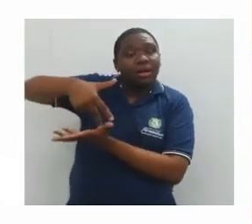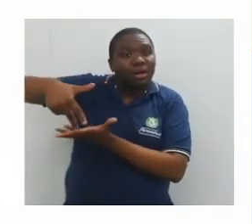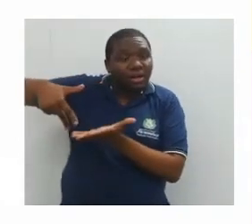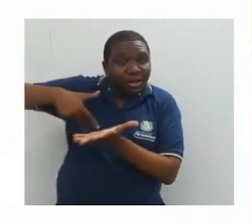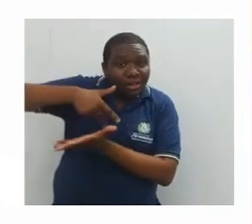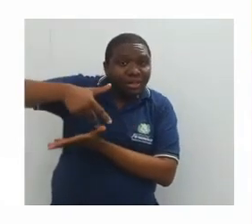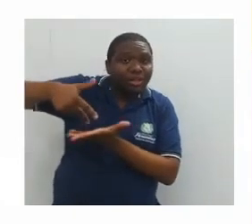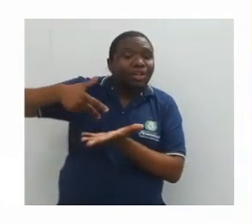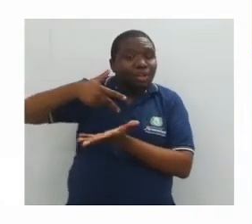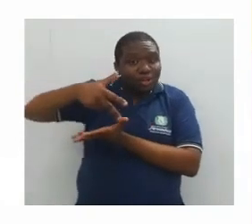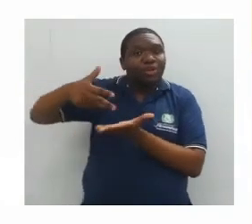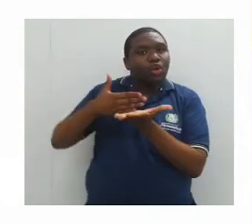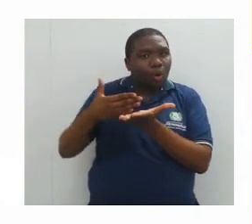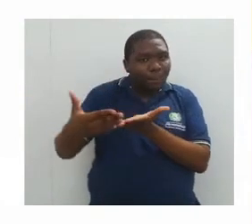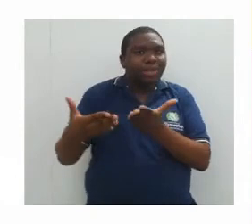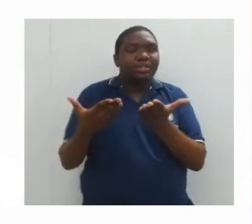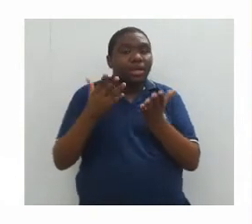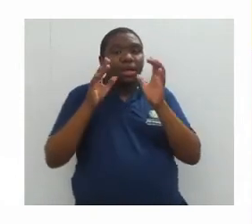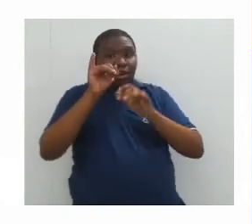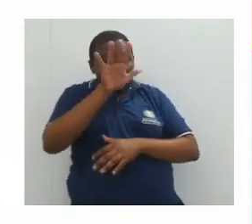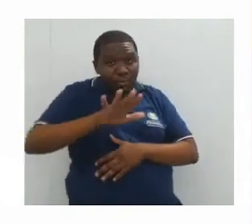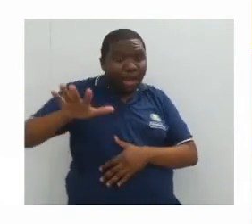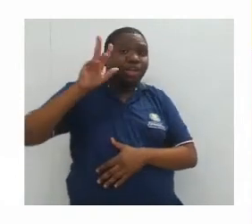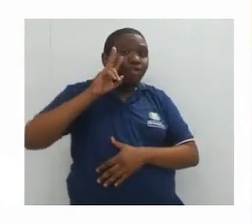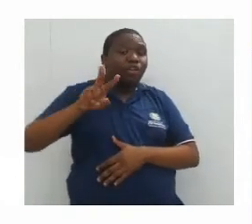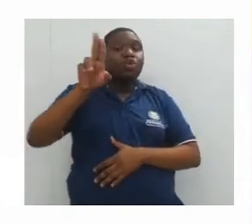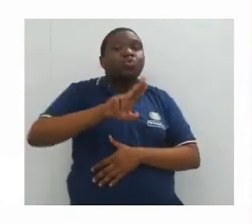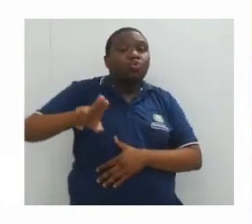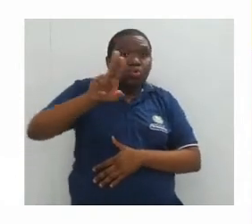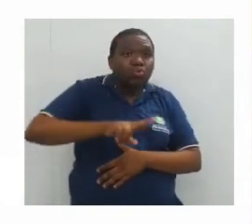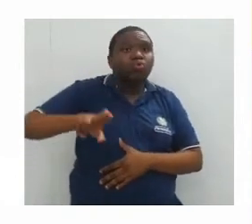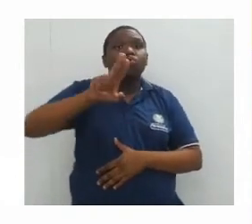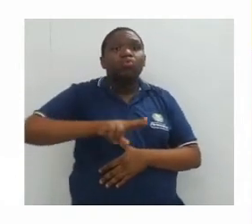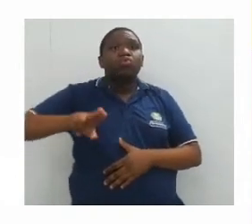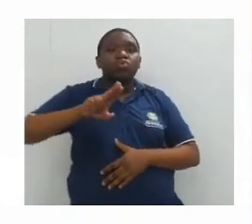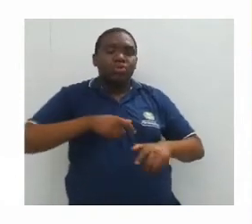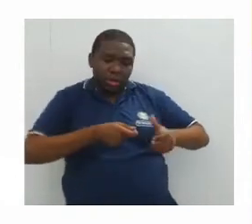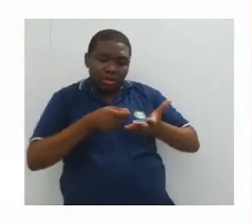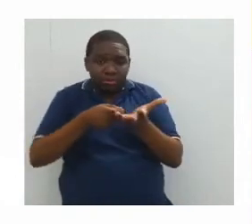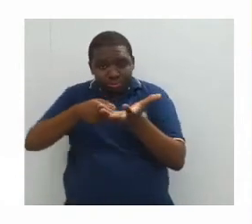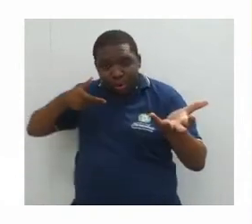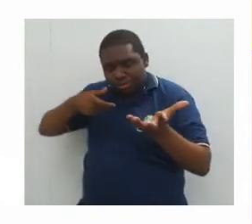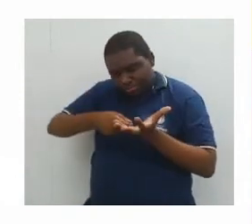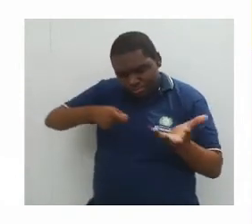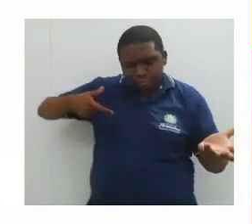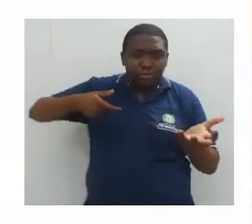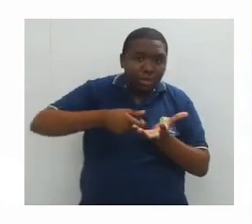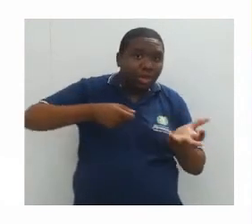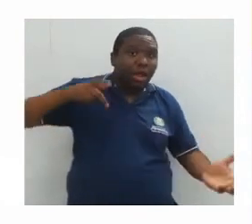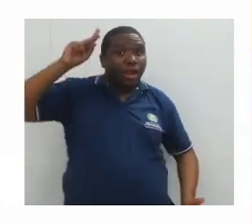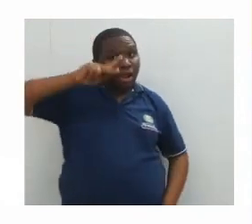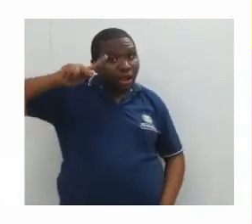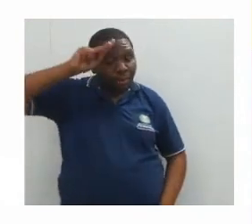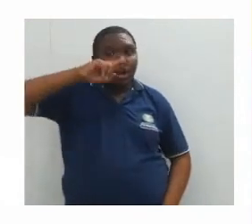ele fica um atrás do outro, como está mostrando nessa figura aí. E ele sempre utiliza de passos que lembram justamente a